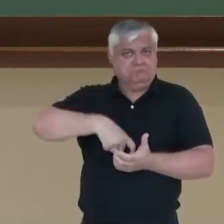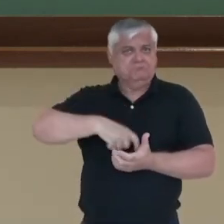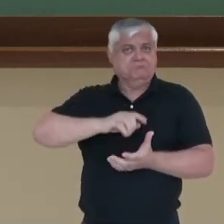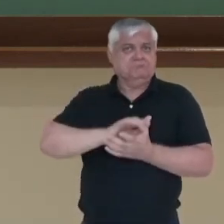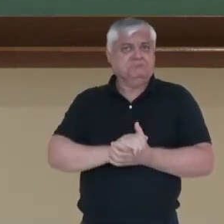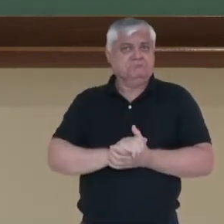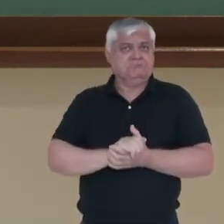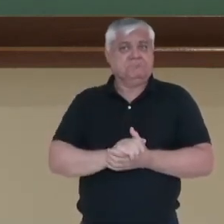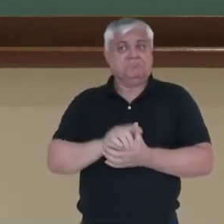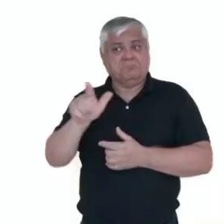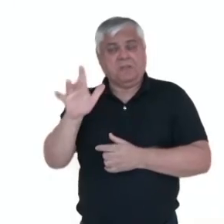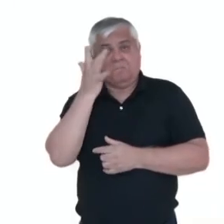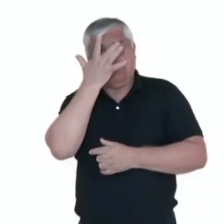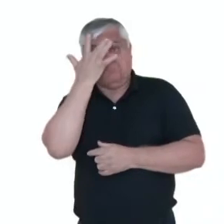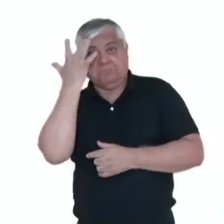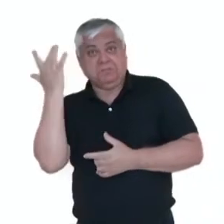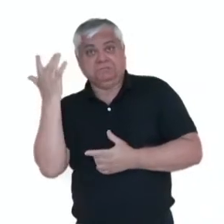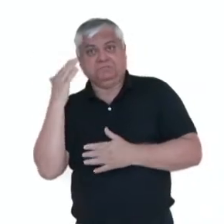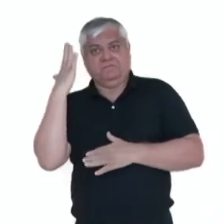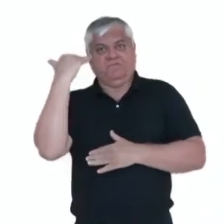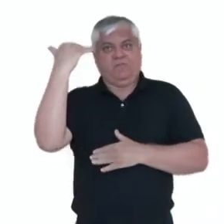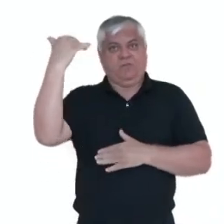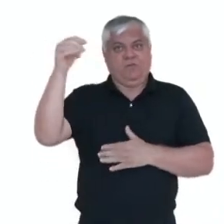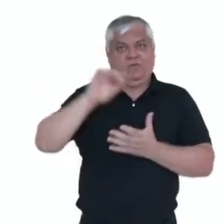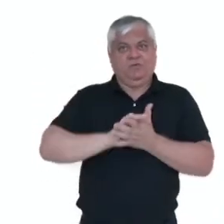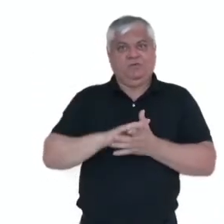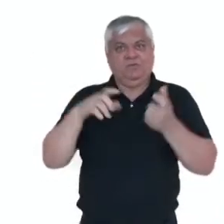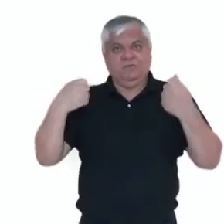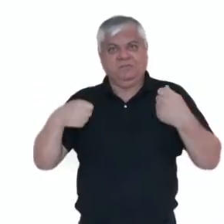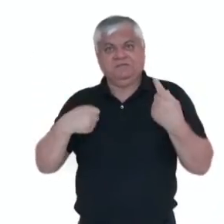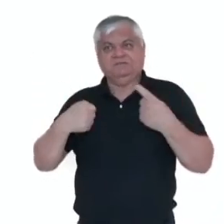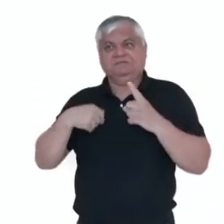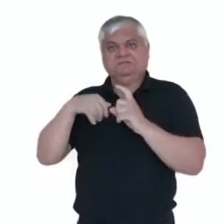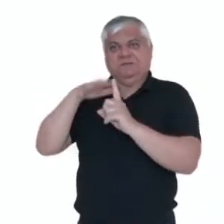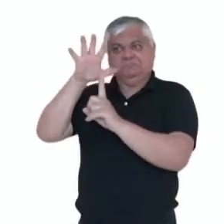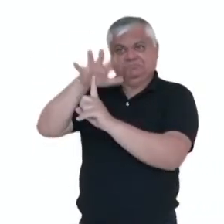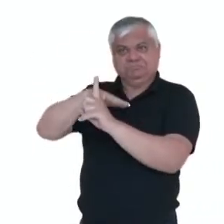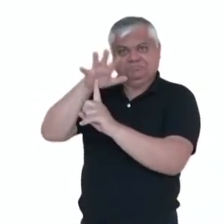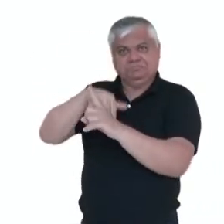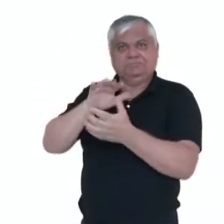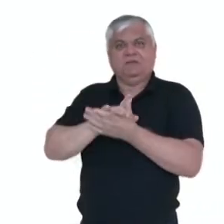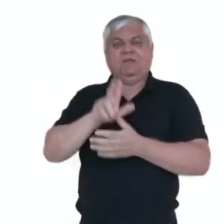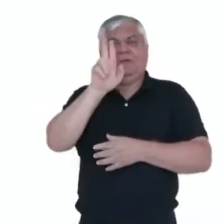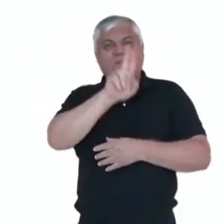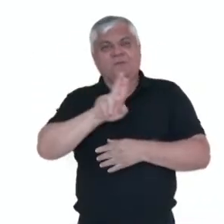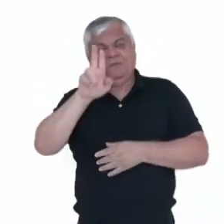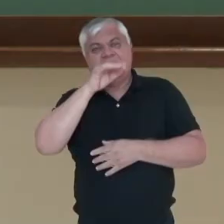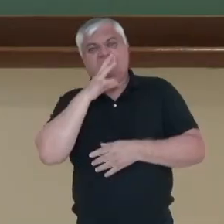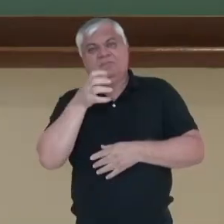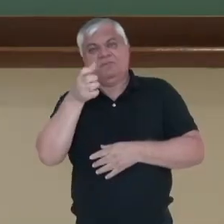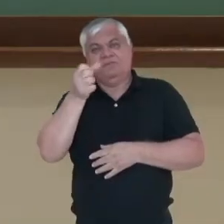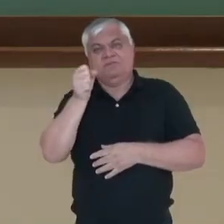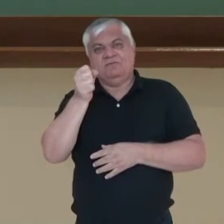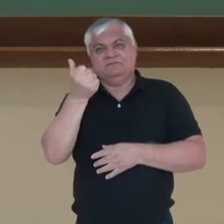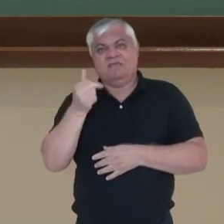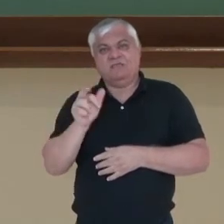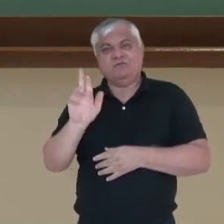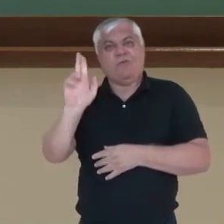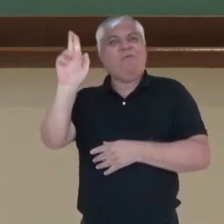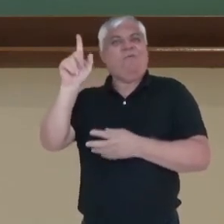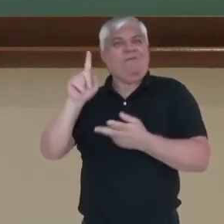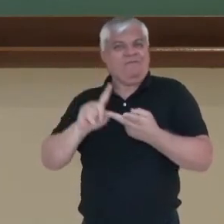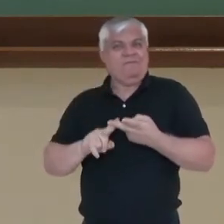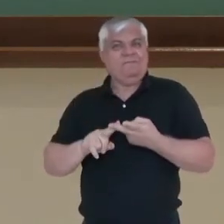tratar alguém cujo cargo ocupado requer um tratamento mais respeitoso, o uso de um pronome de tratamento